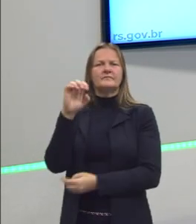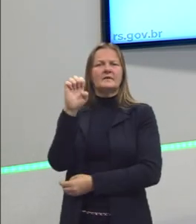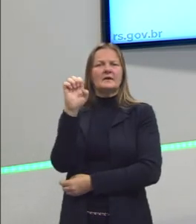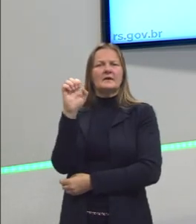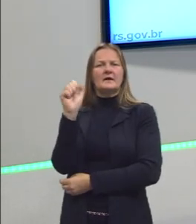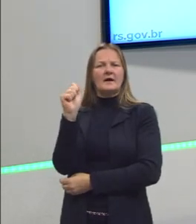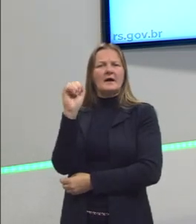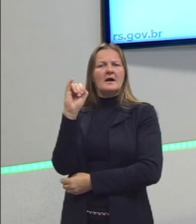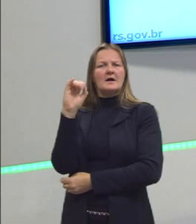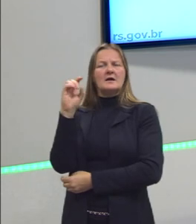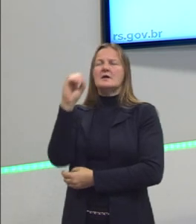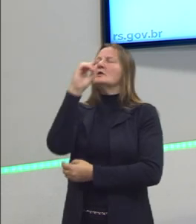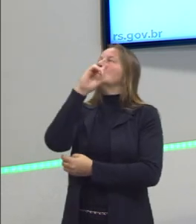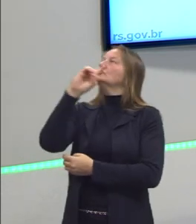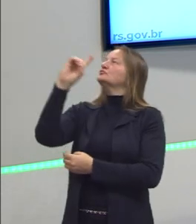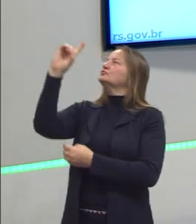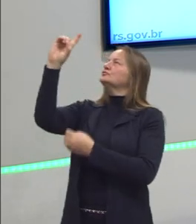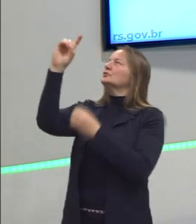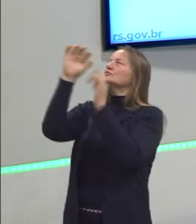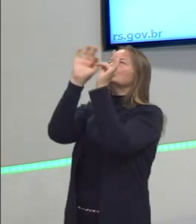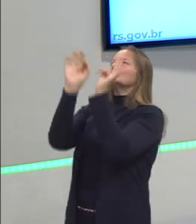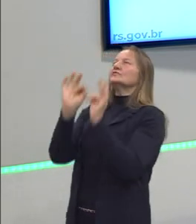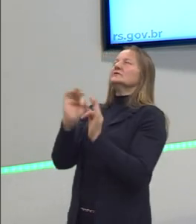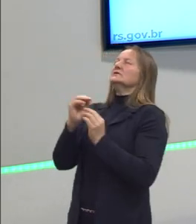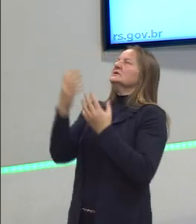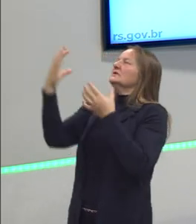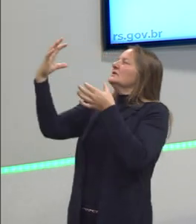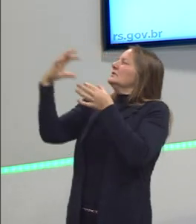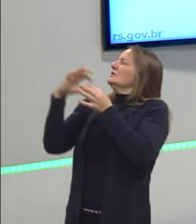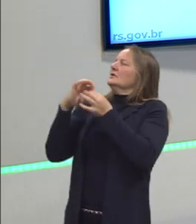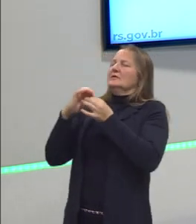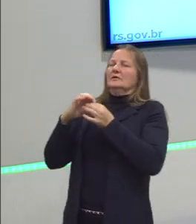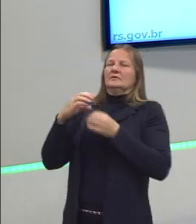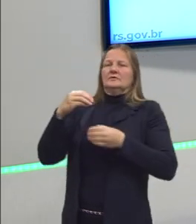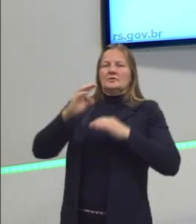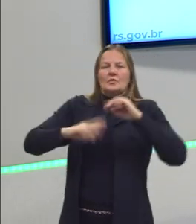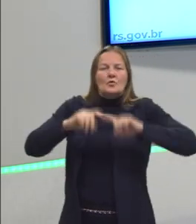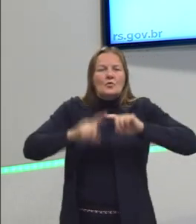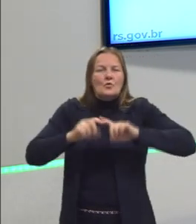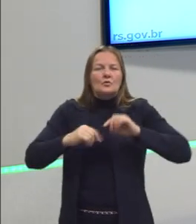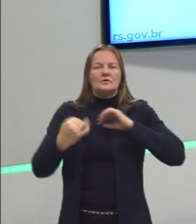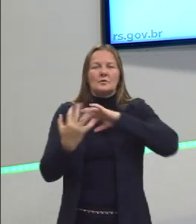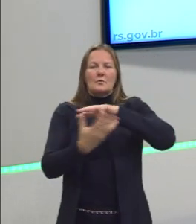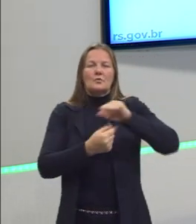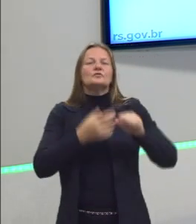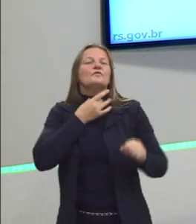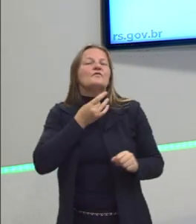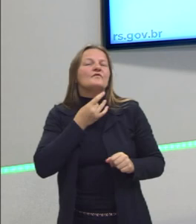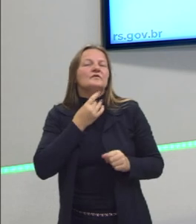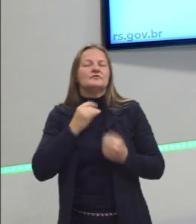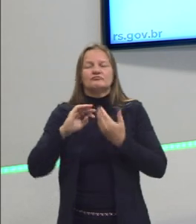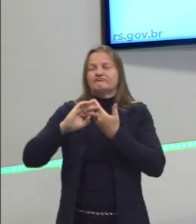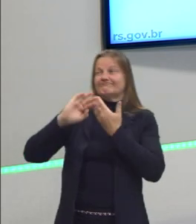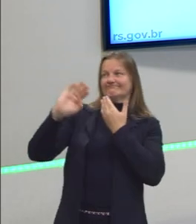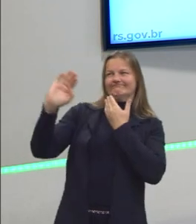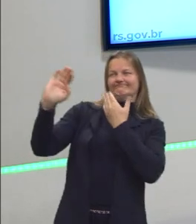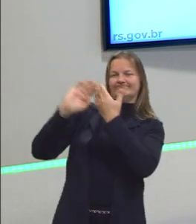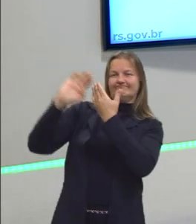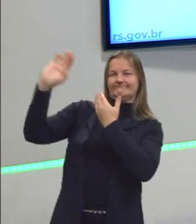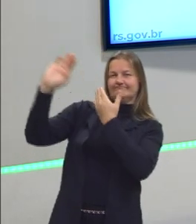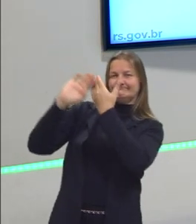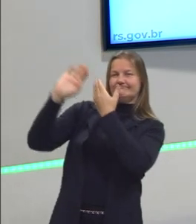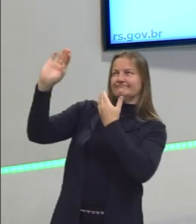felicidade vai estar em Deus e aí as coisas mundanas são os nossos vícios eles nos afastam de Deus